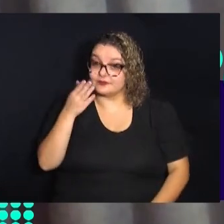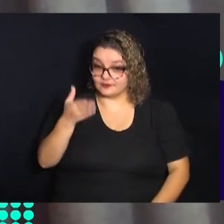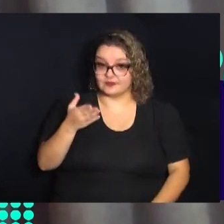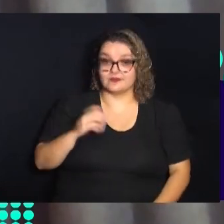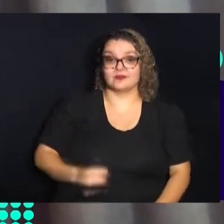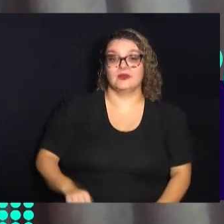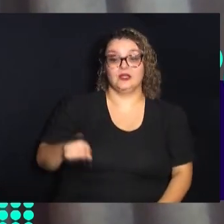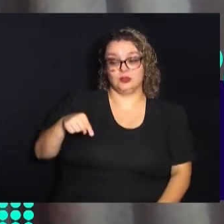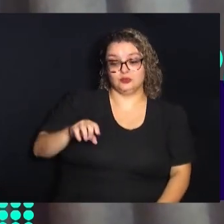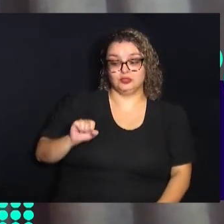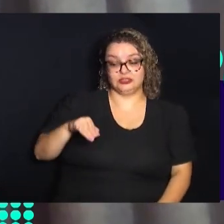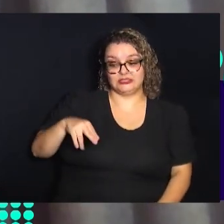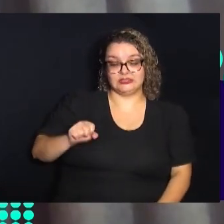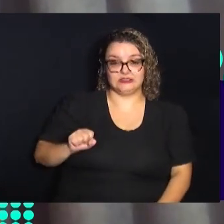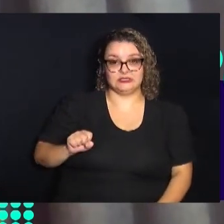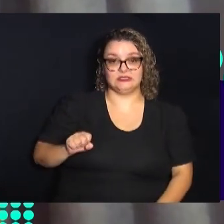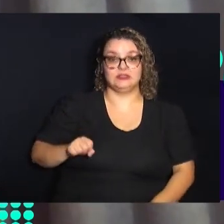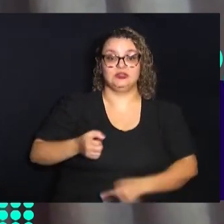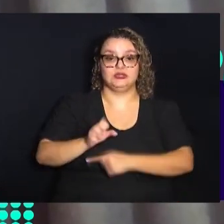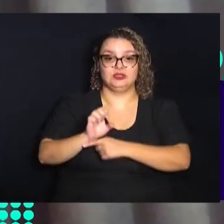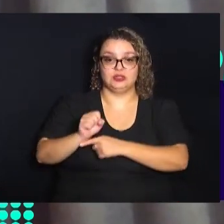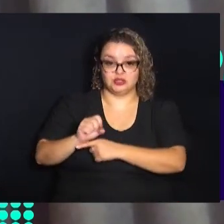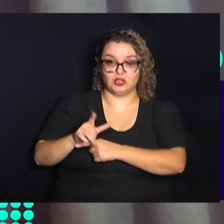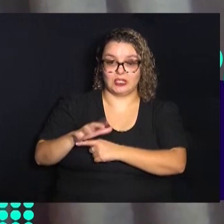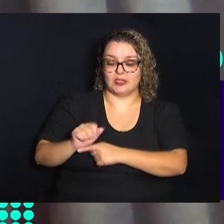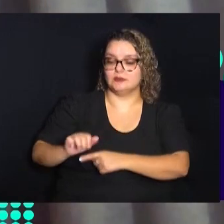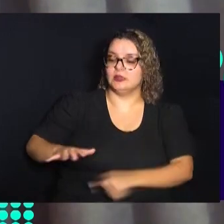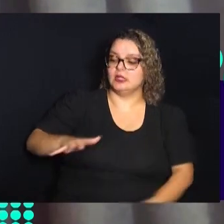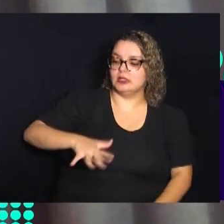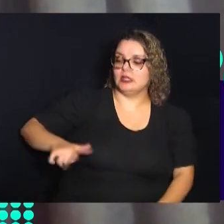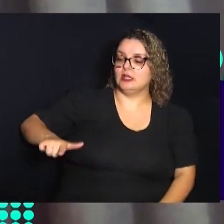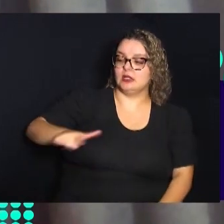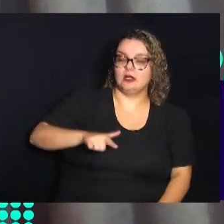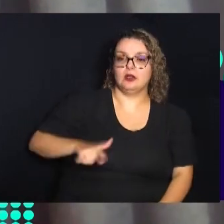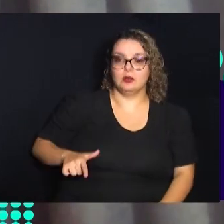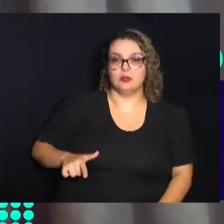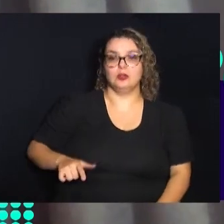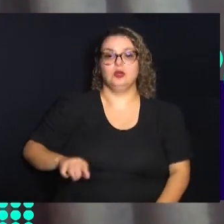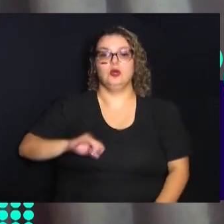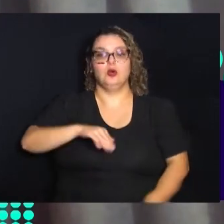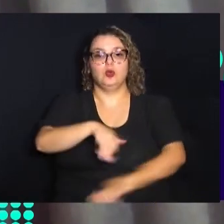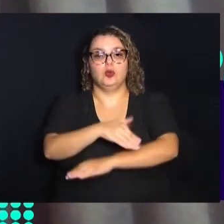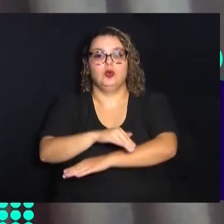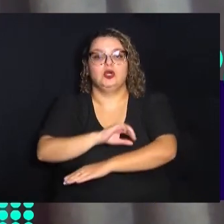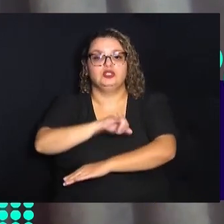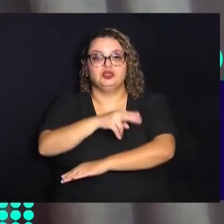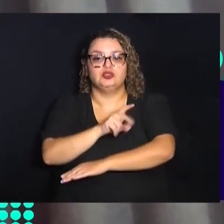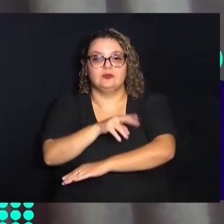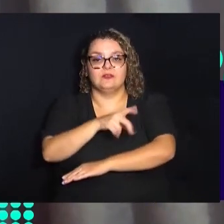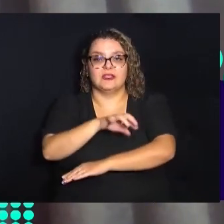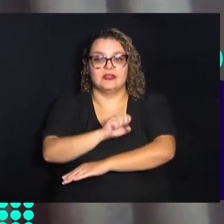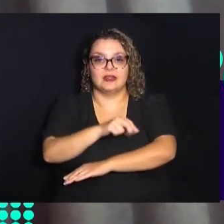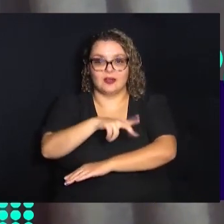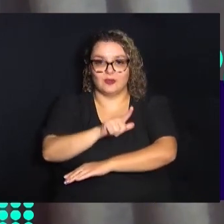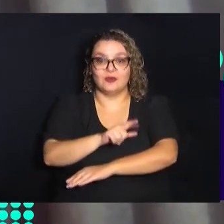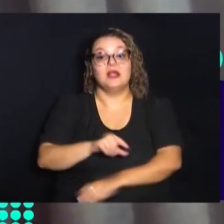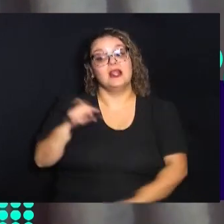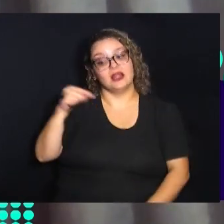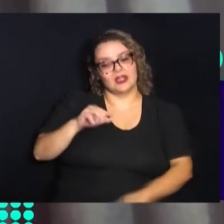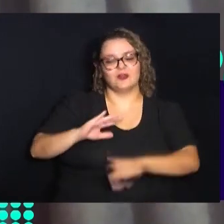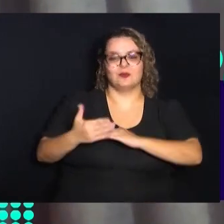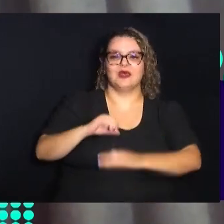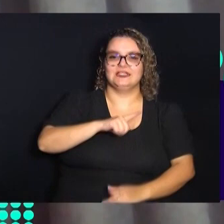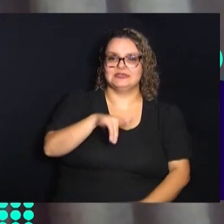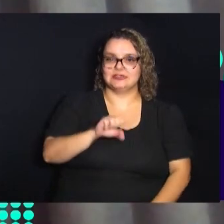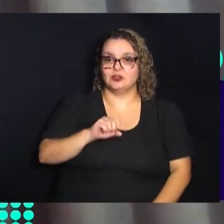lembrando, o Cine Solar desta sexta-feira acontece na Lagoa de São Domingos, que fica na rua Juvenal de Oliveira, entre os números 1 e 251, no Jardim